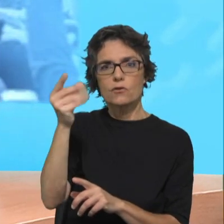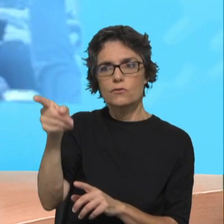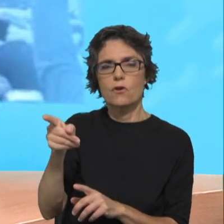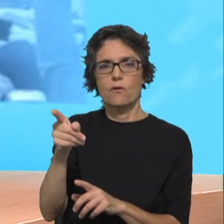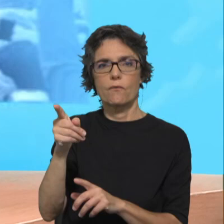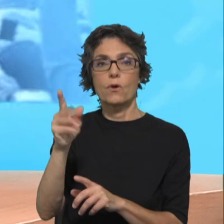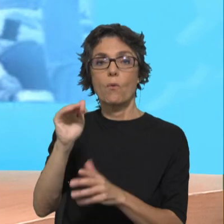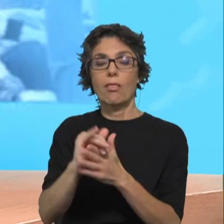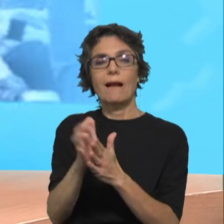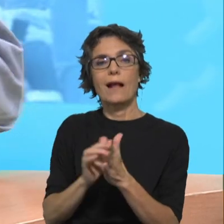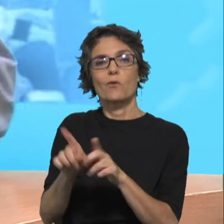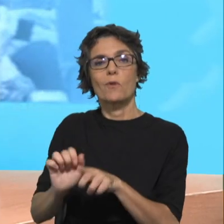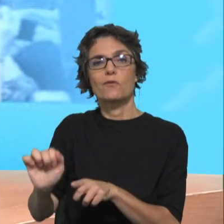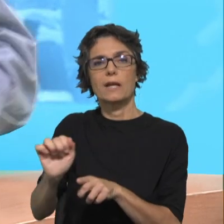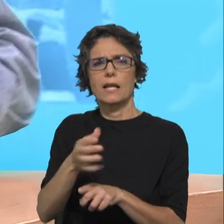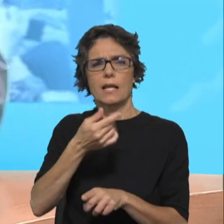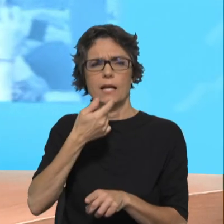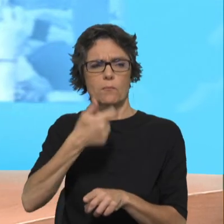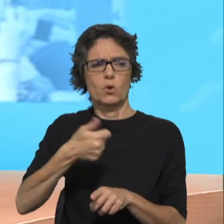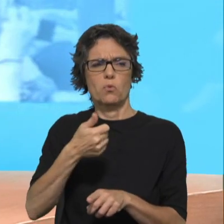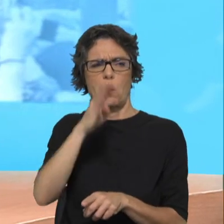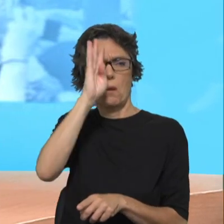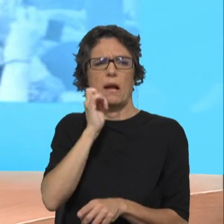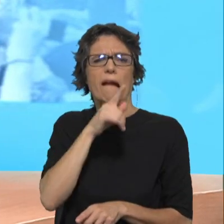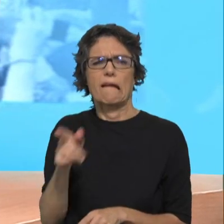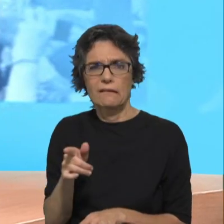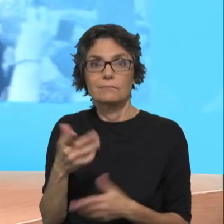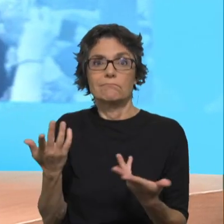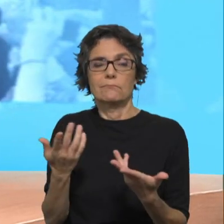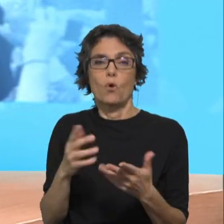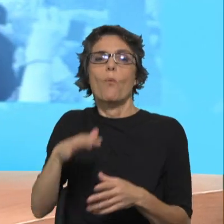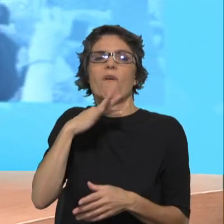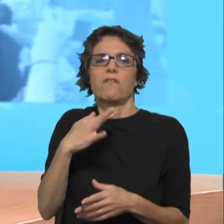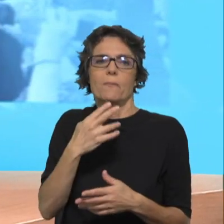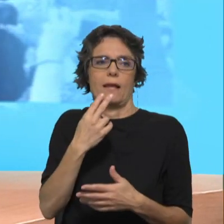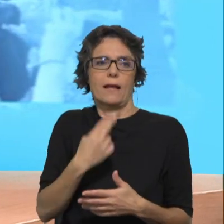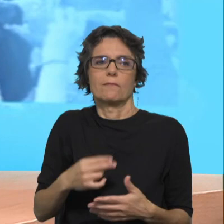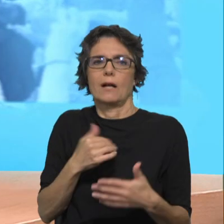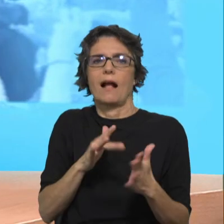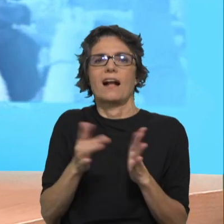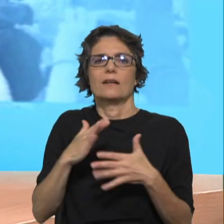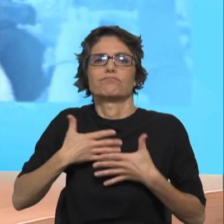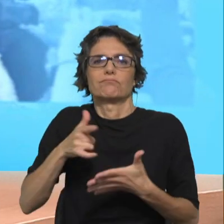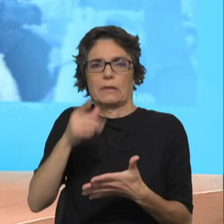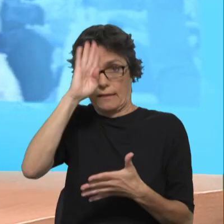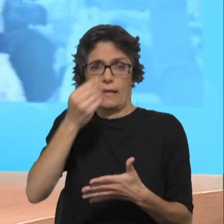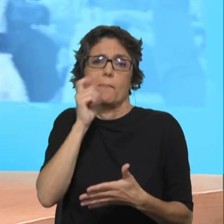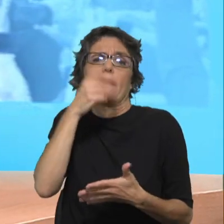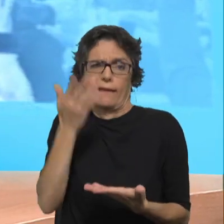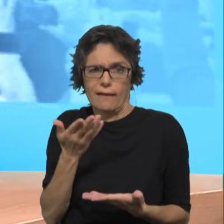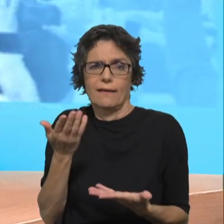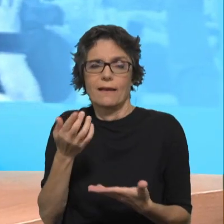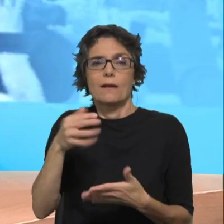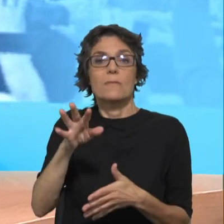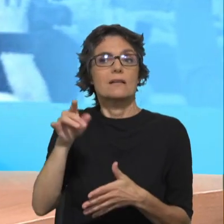comentário do irmão a dizer, mas afinal quem é o Papa? Numa família cristã, toda a gente saberia quem era o Papa, e os 2 cientistas até